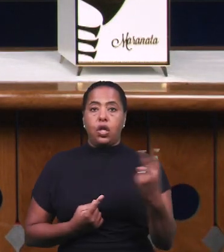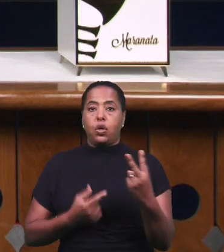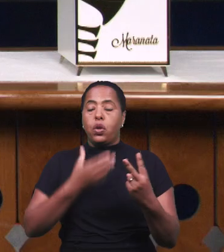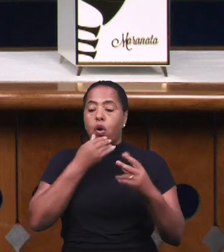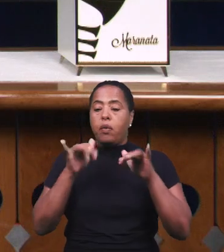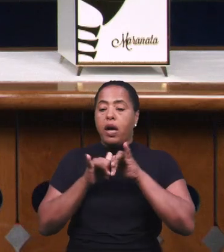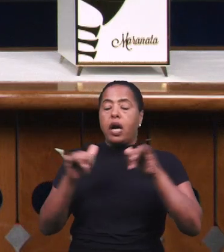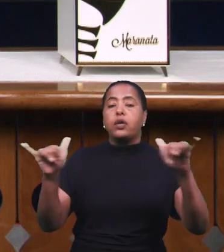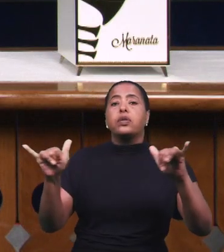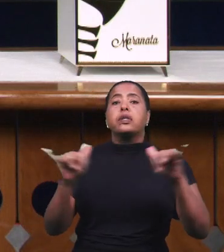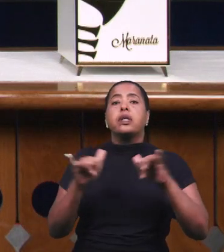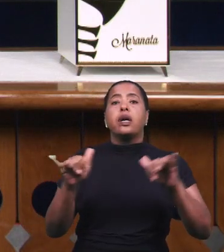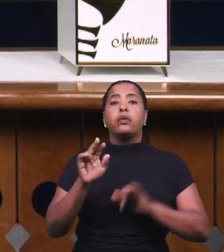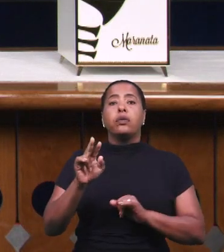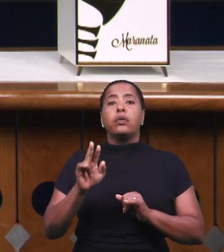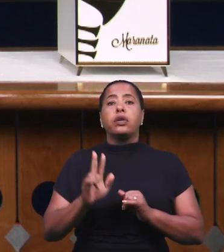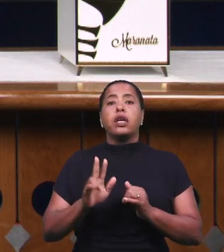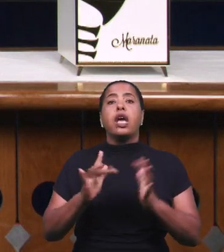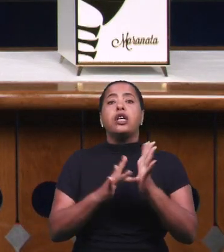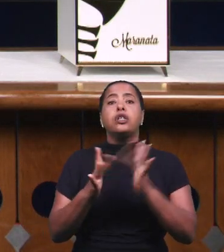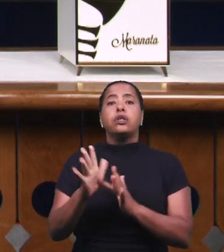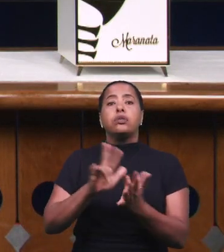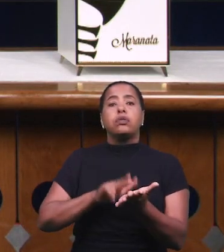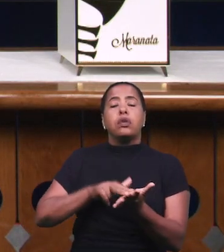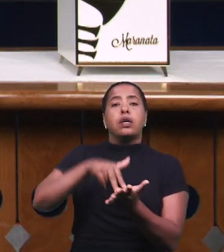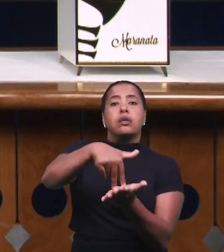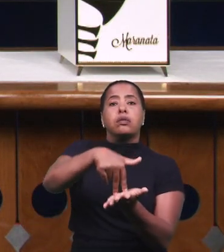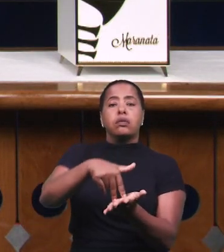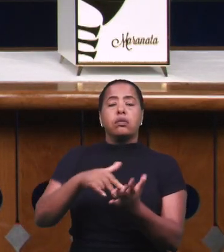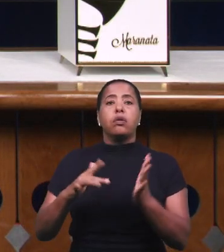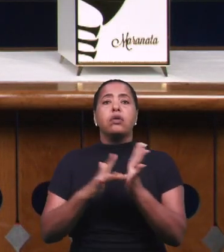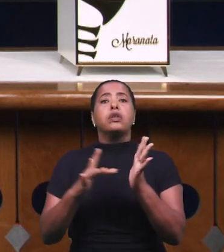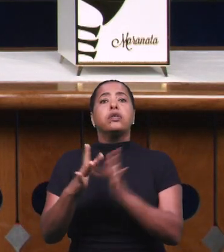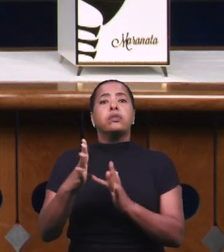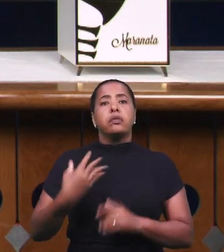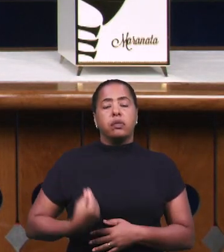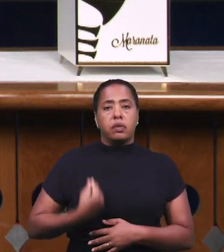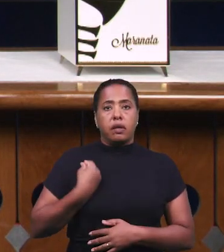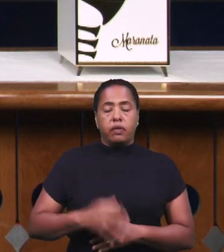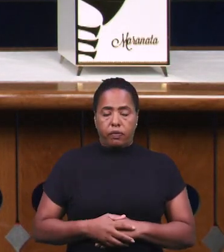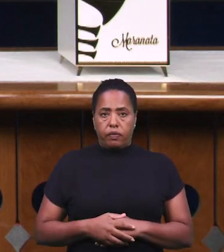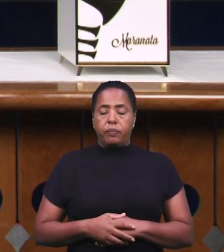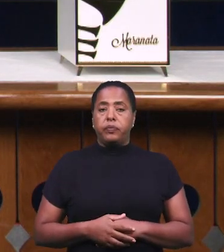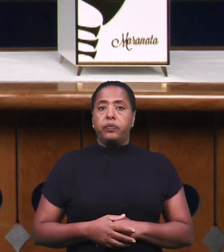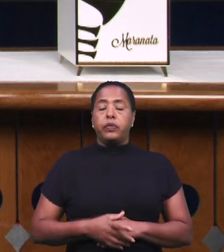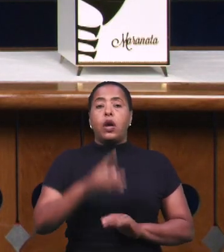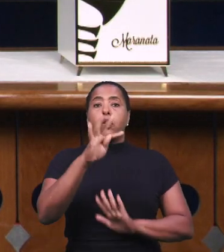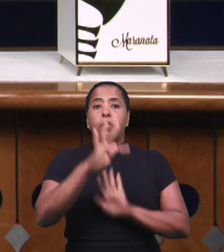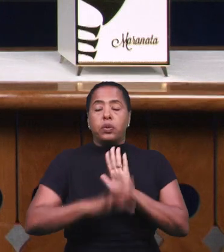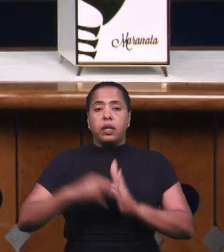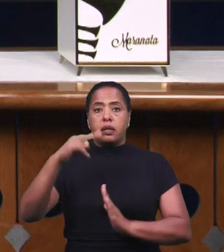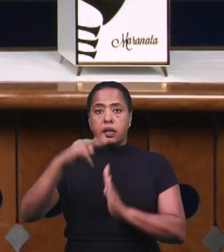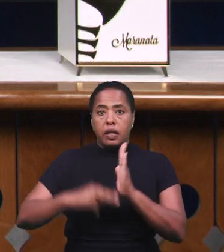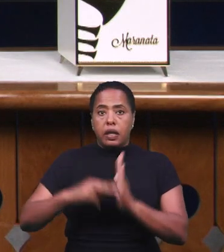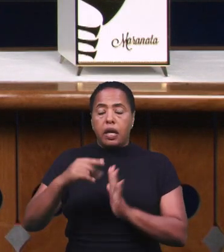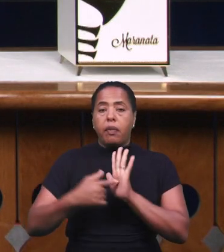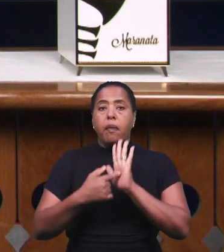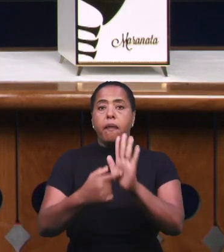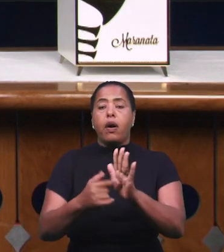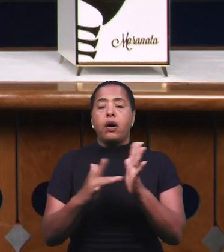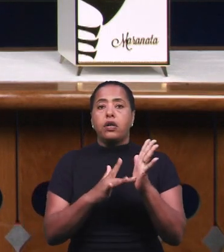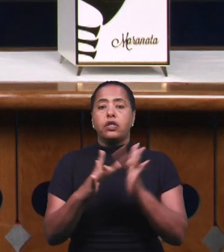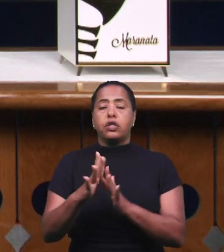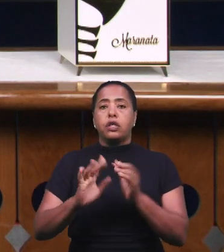está vivo. No texto que lemos, Jesus se revela também aos seus, mostra suas mãos feridas. Ele